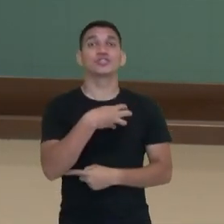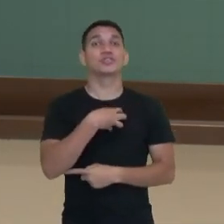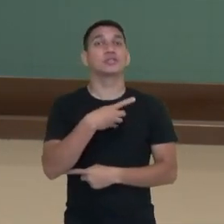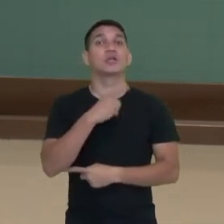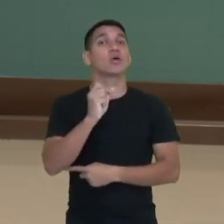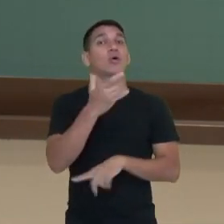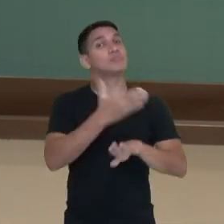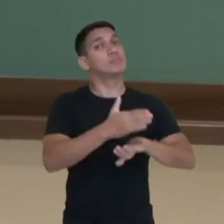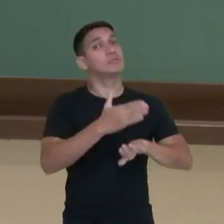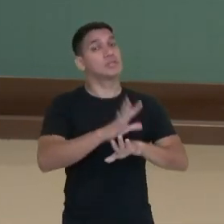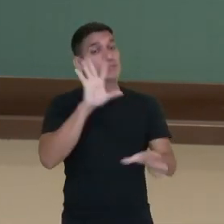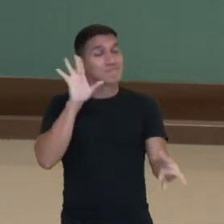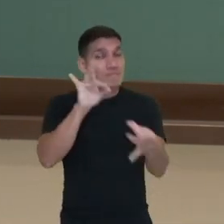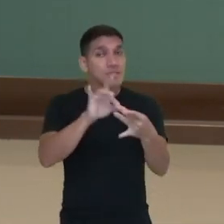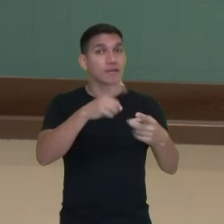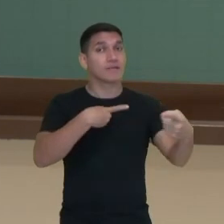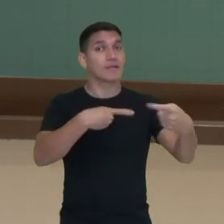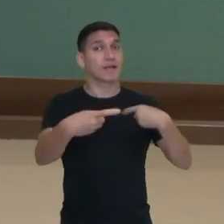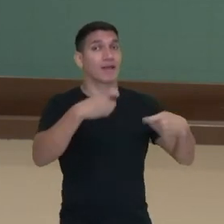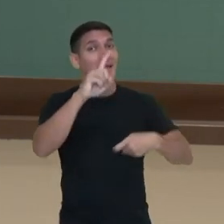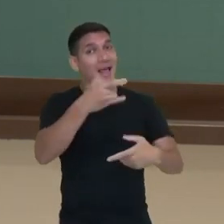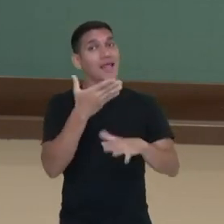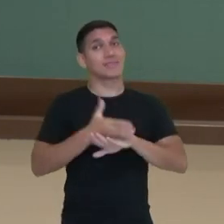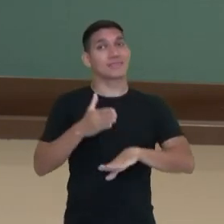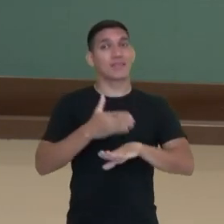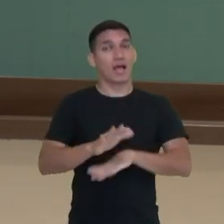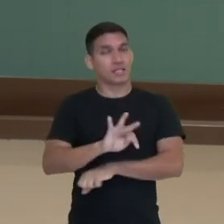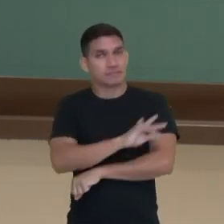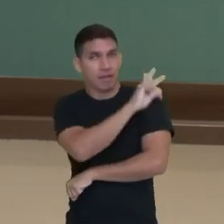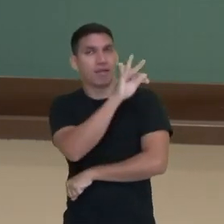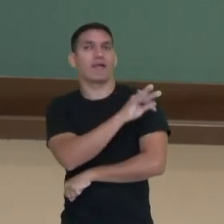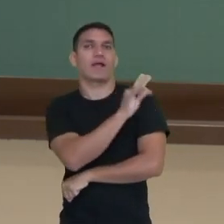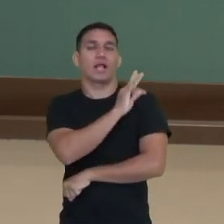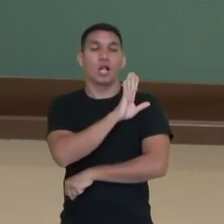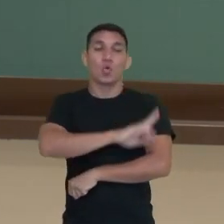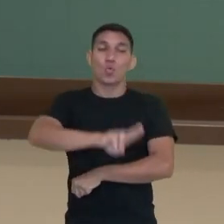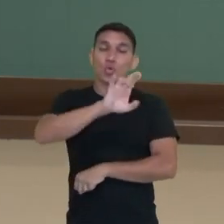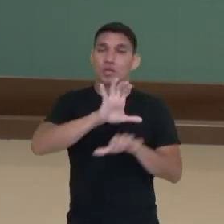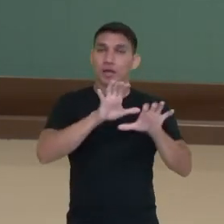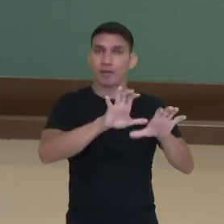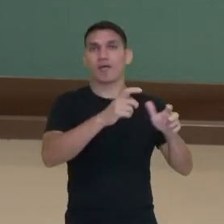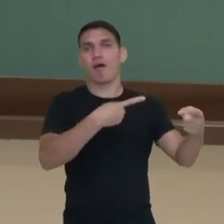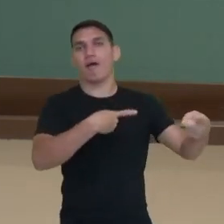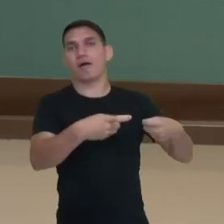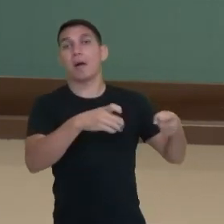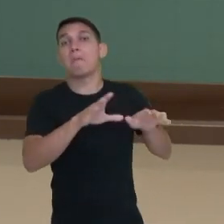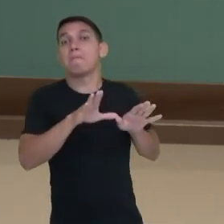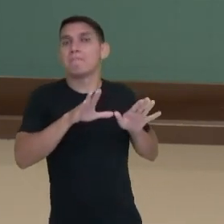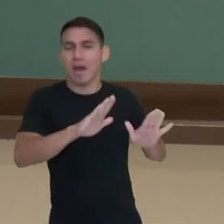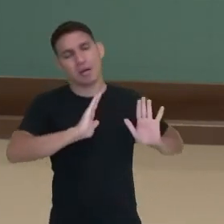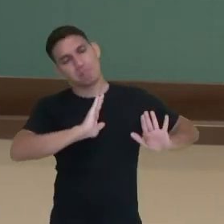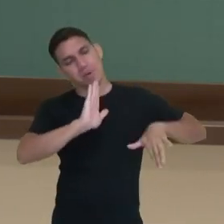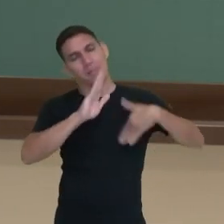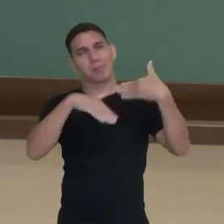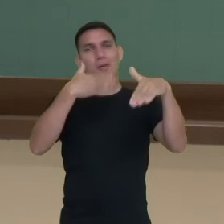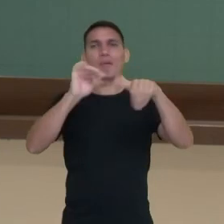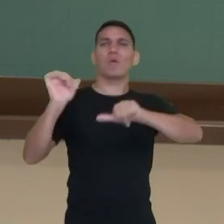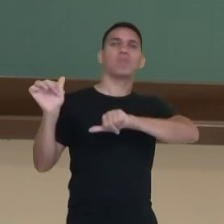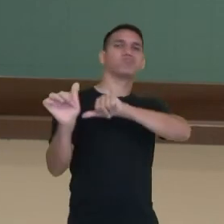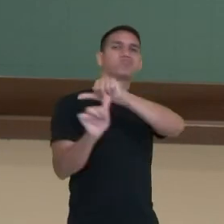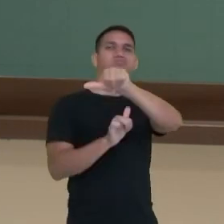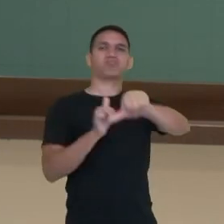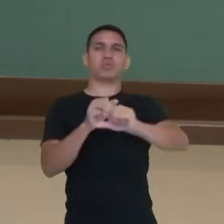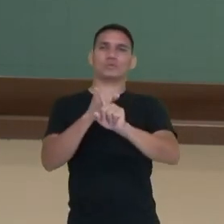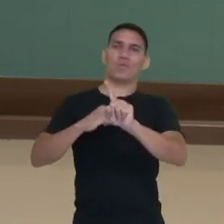treinamento para a guerra, uma técnica para ser utilizada em combate. Mas com a evolução, né, com a transformação